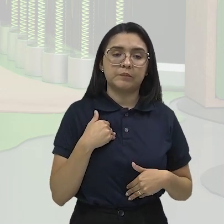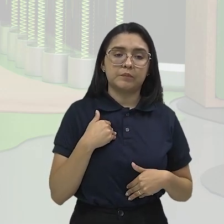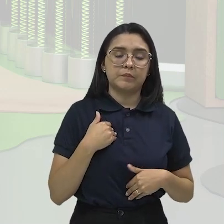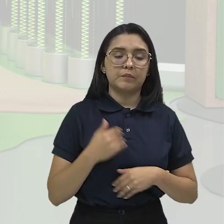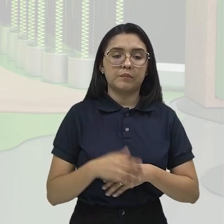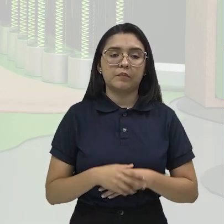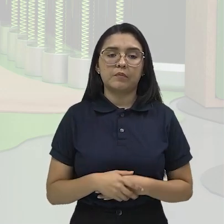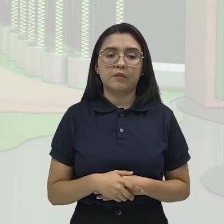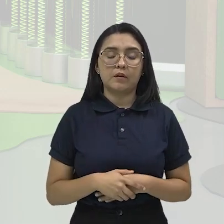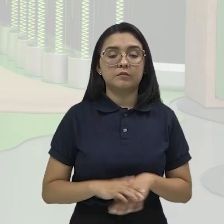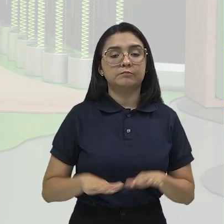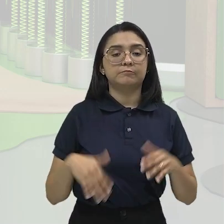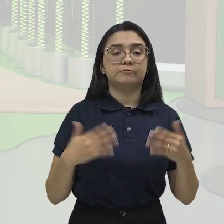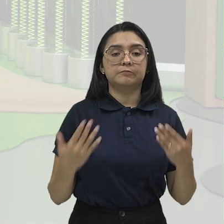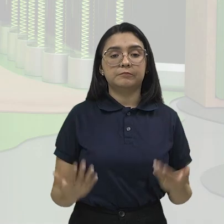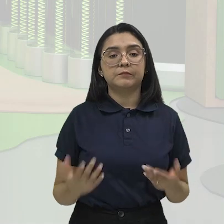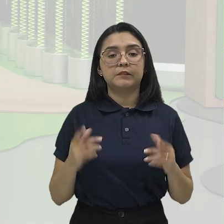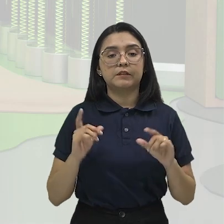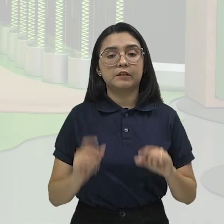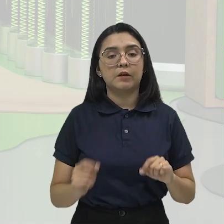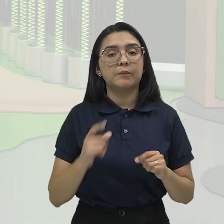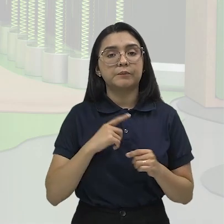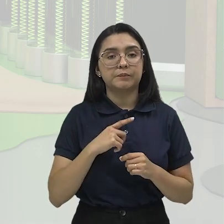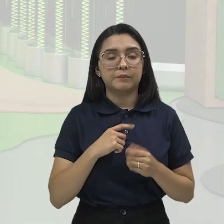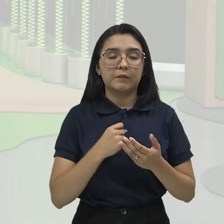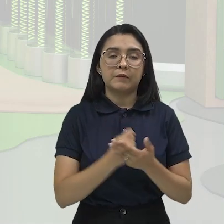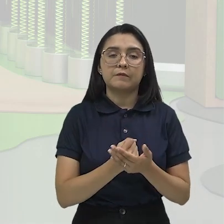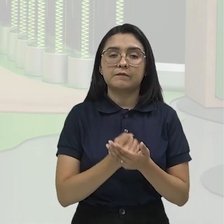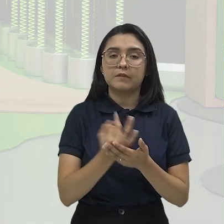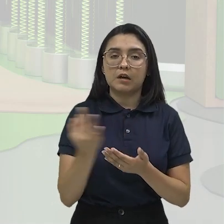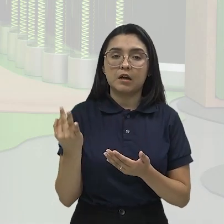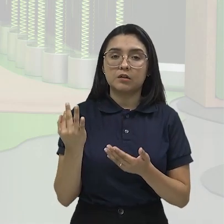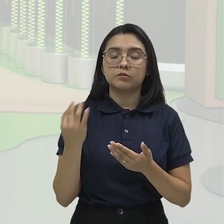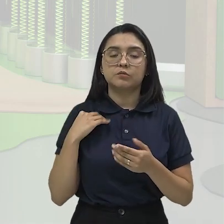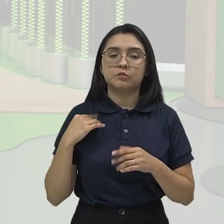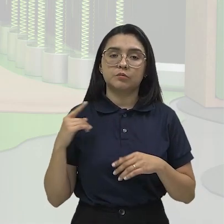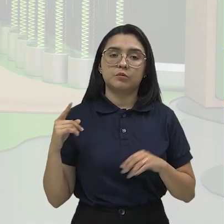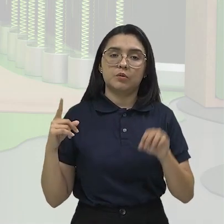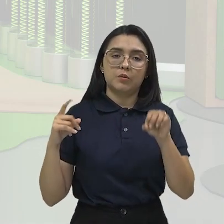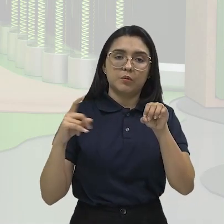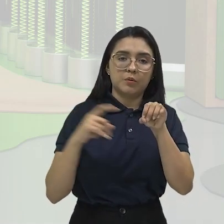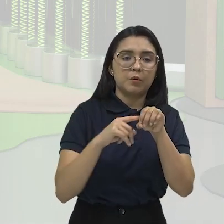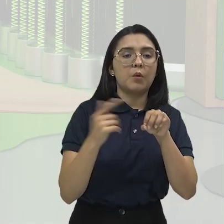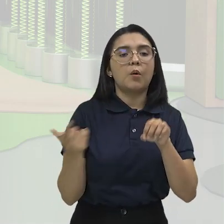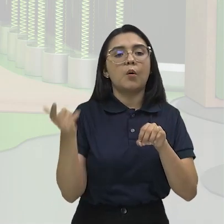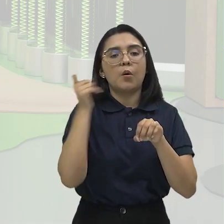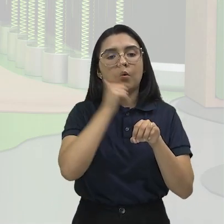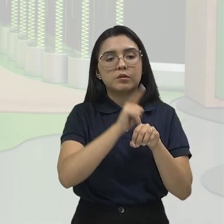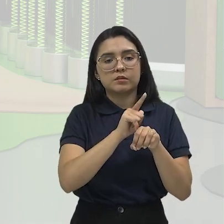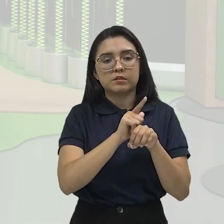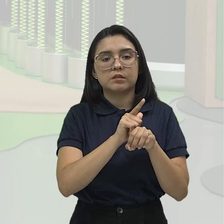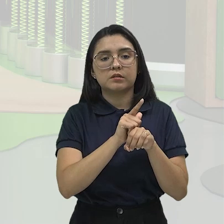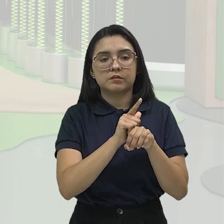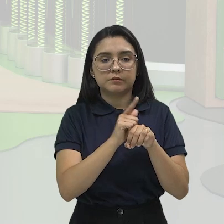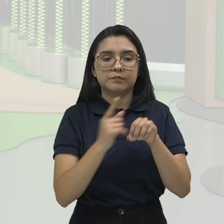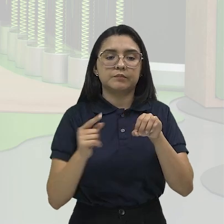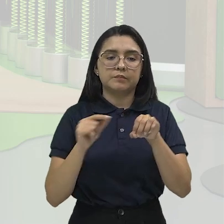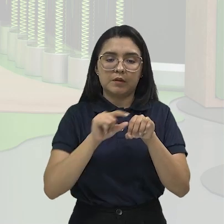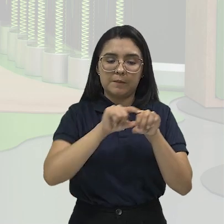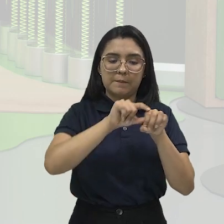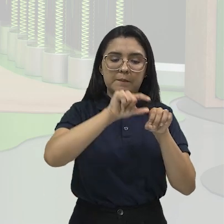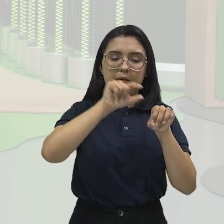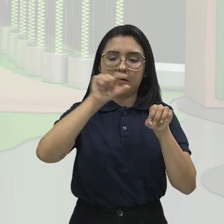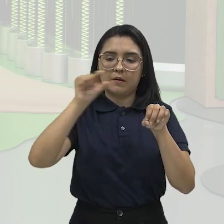nesse trajeto. E aí vários, né, ou dezenas deles conseguem acessar até essa região da tuba